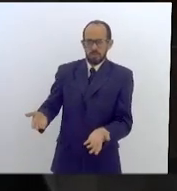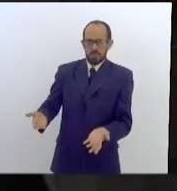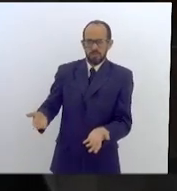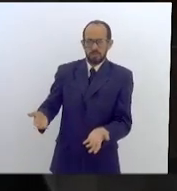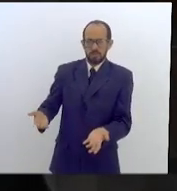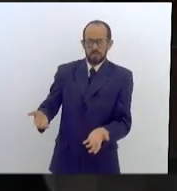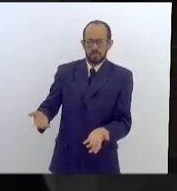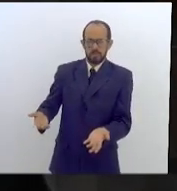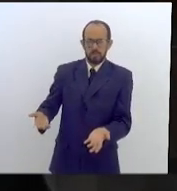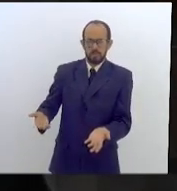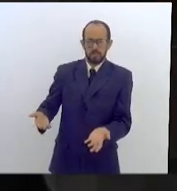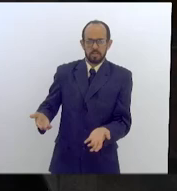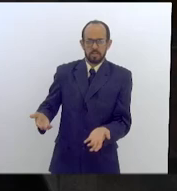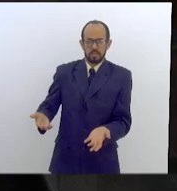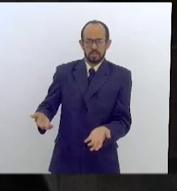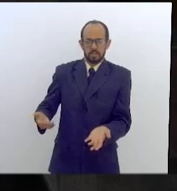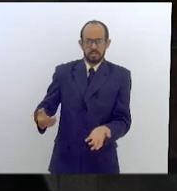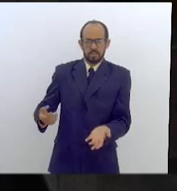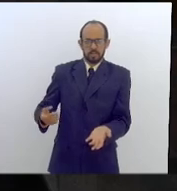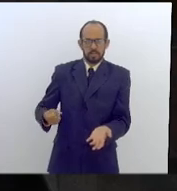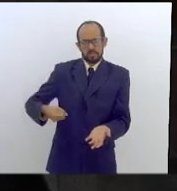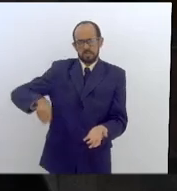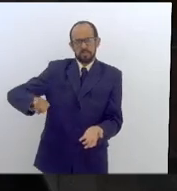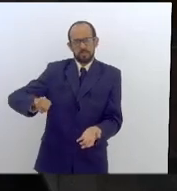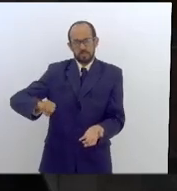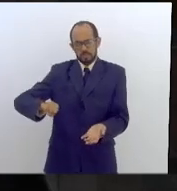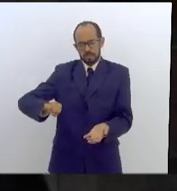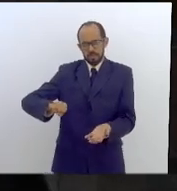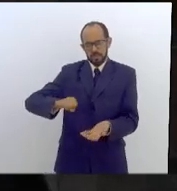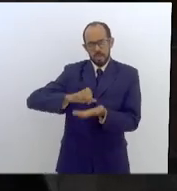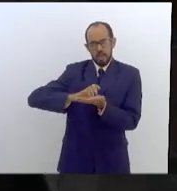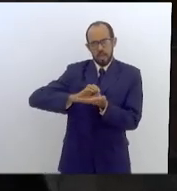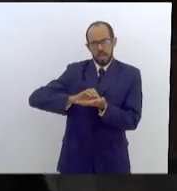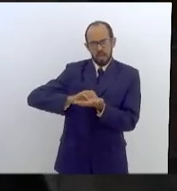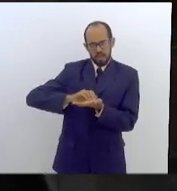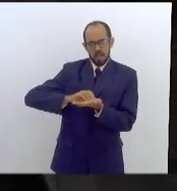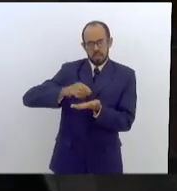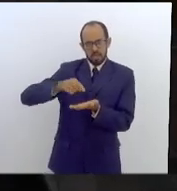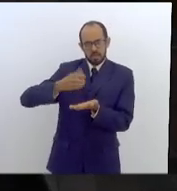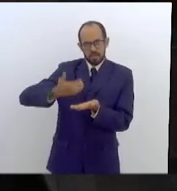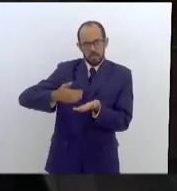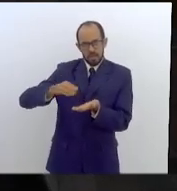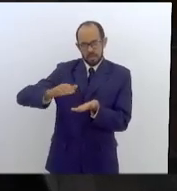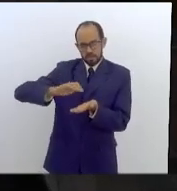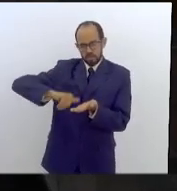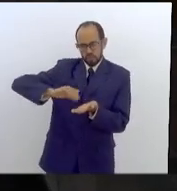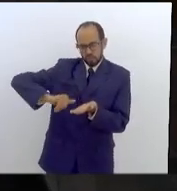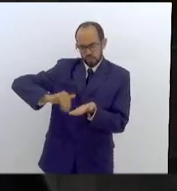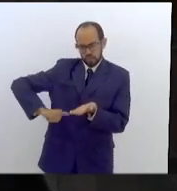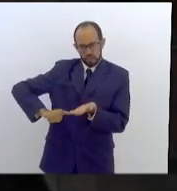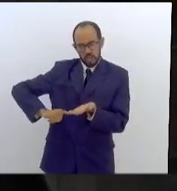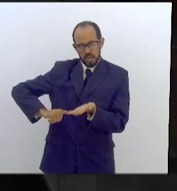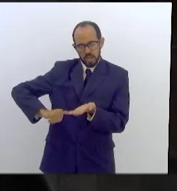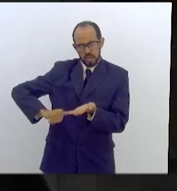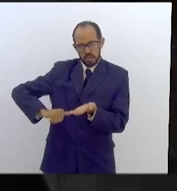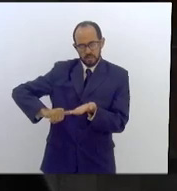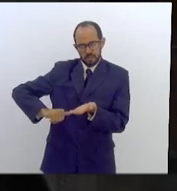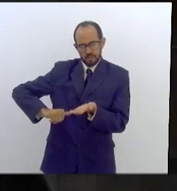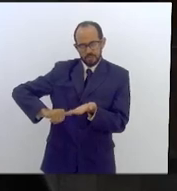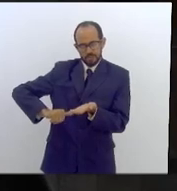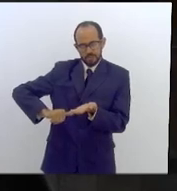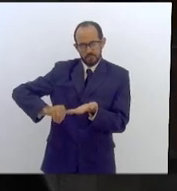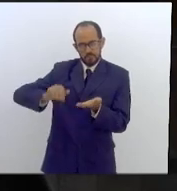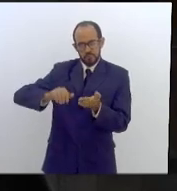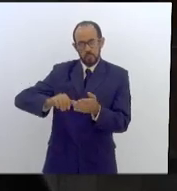justamente se as parcelas das urnas eletrônicas que eles querem excluir fossem excluídas o resultado final